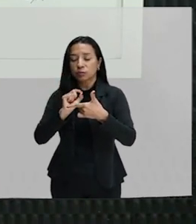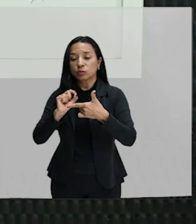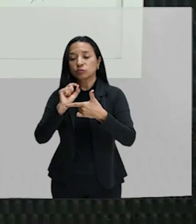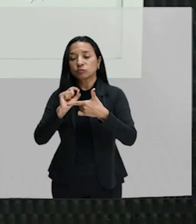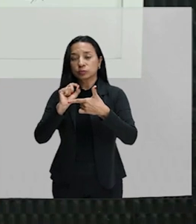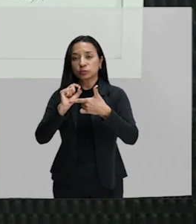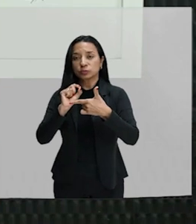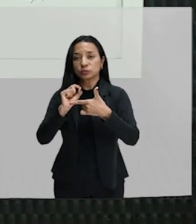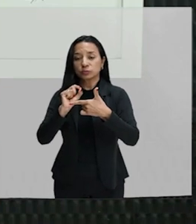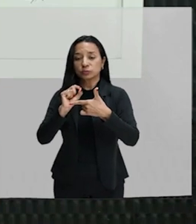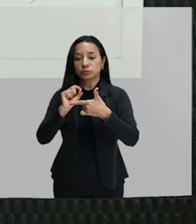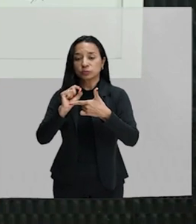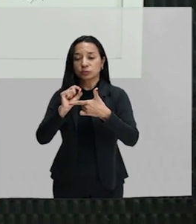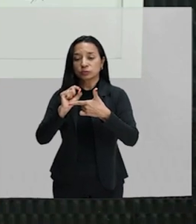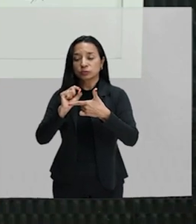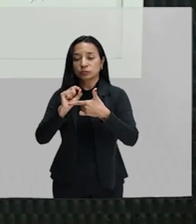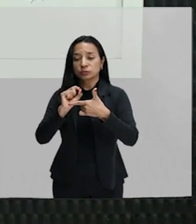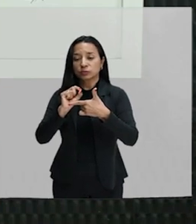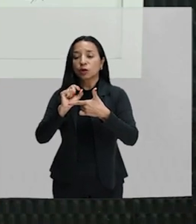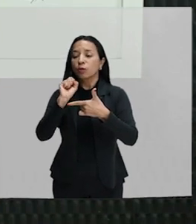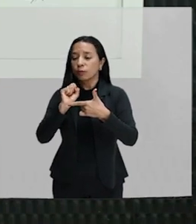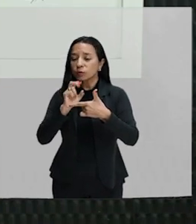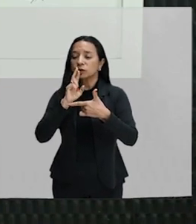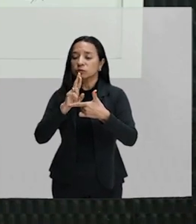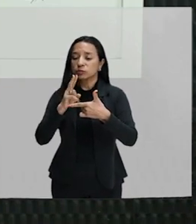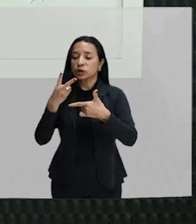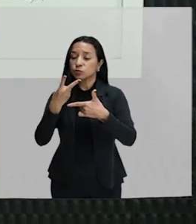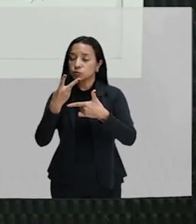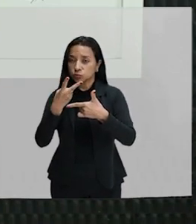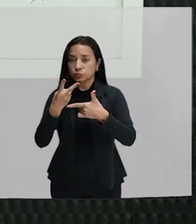certo que esta questão pode respondir de duas